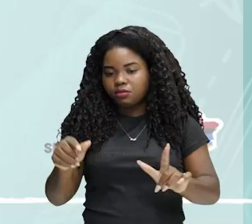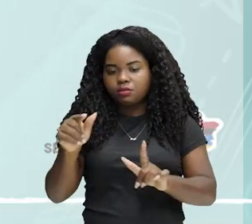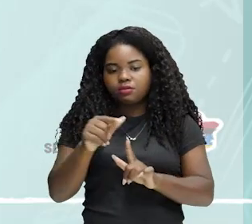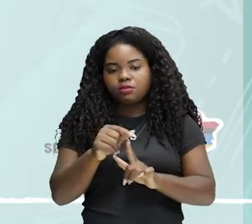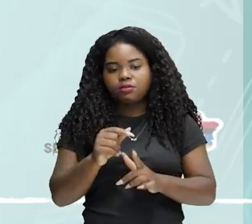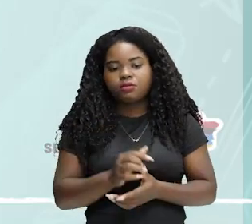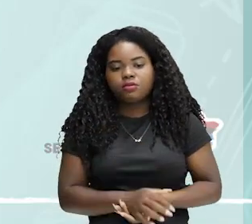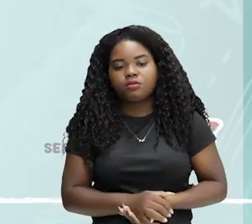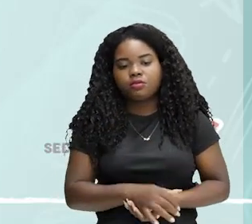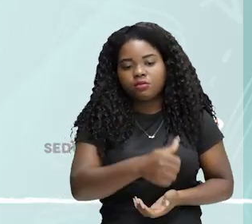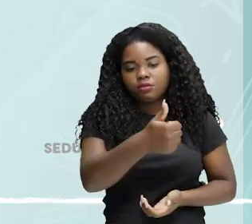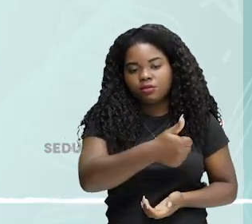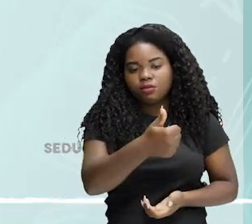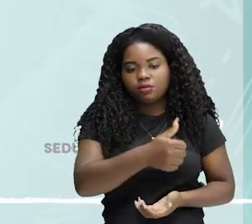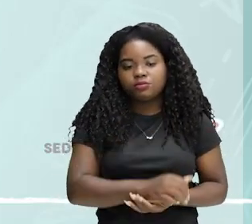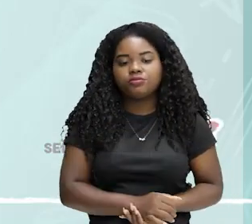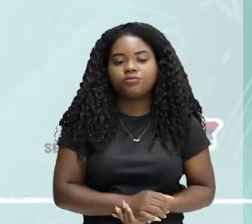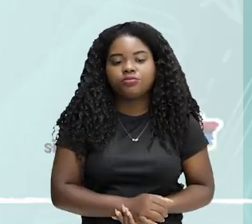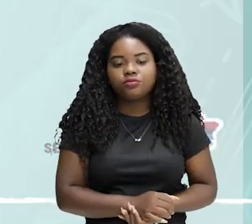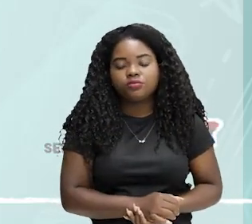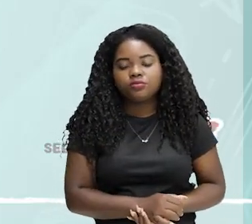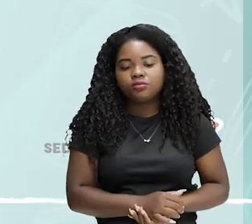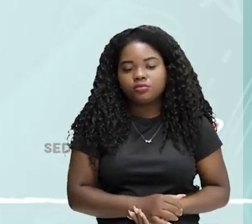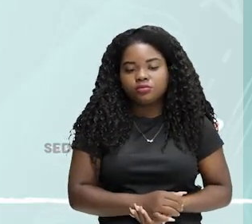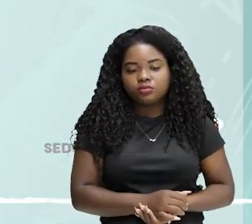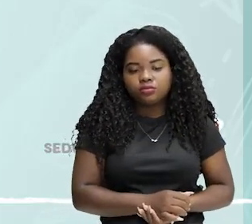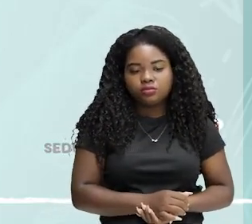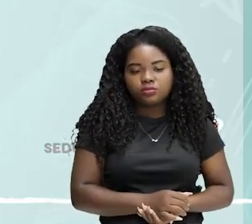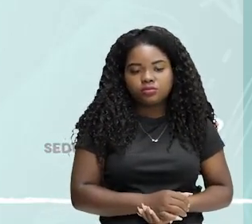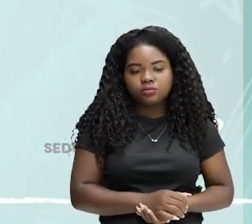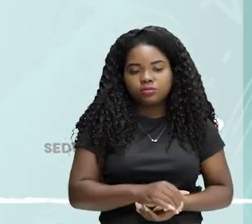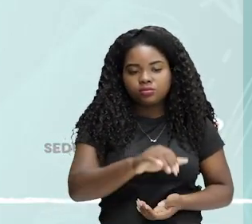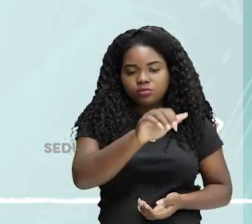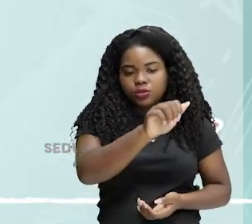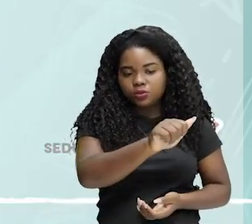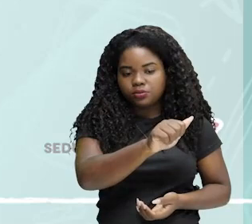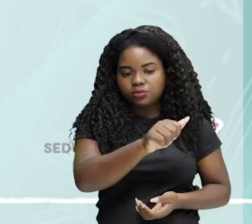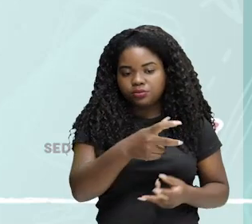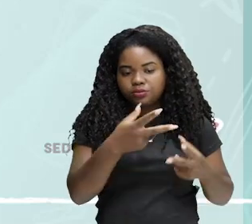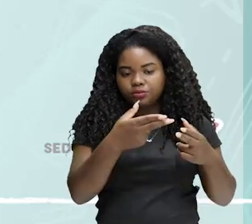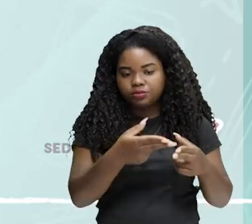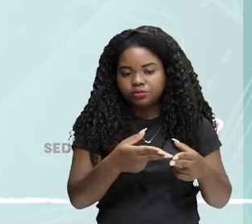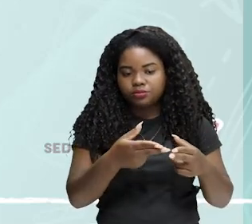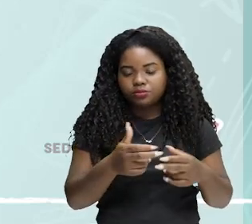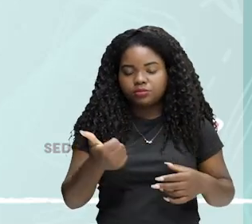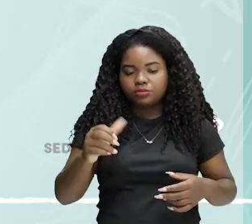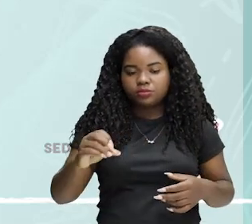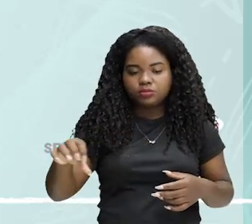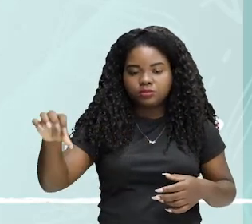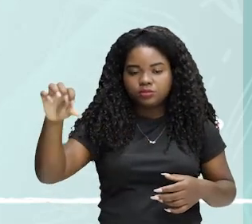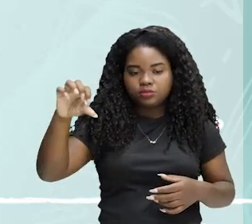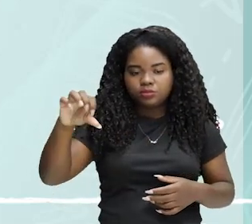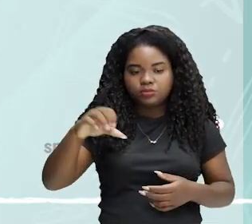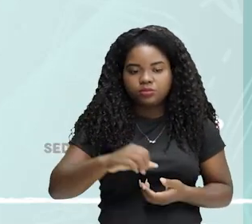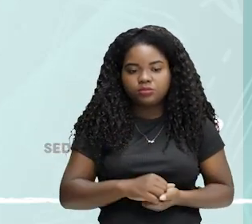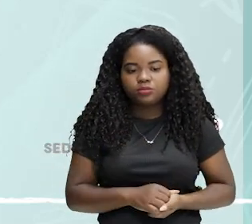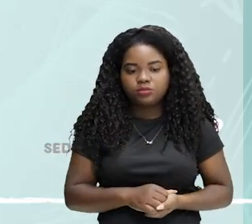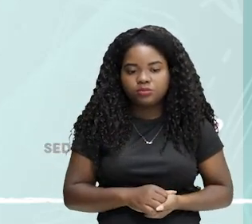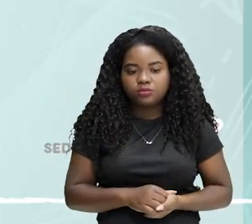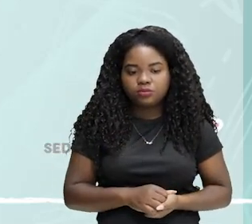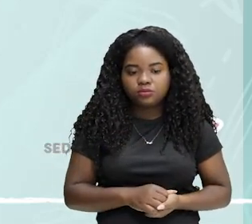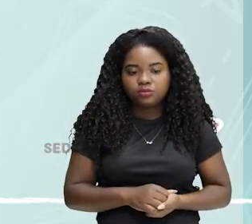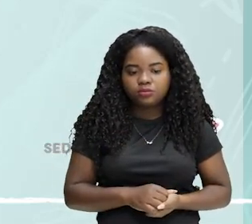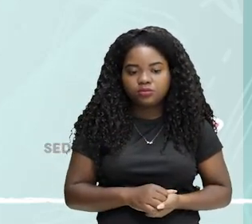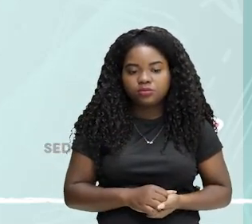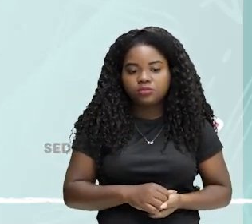os casos. Aí sim, eu tenho o A do Japão correspondendo a 10 à nona, tá? E,